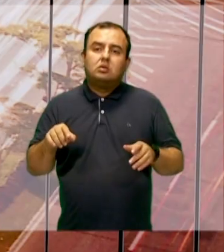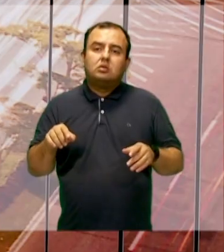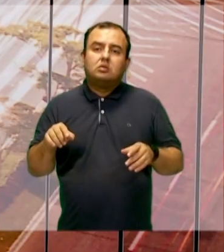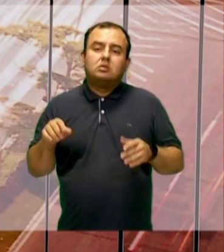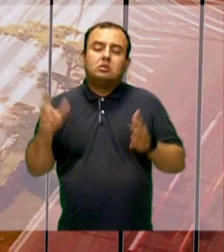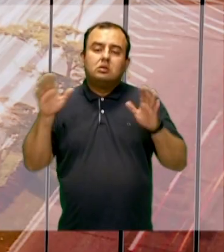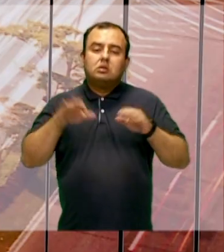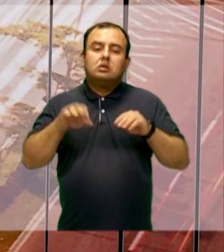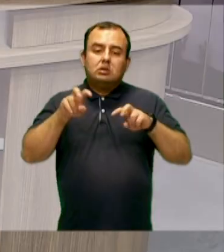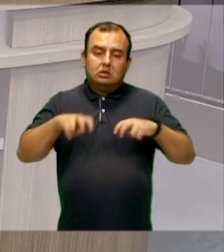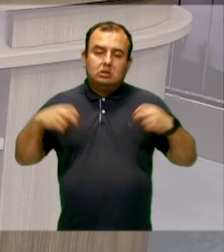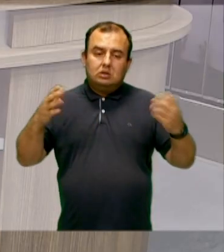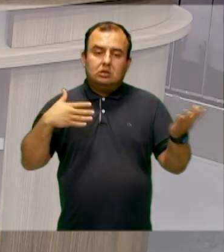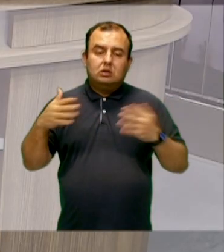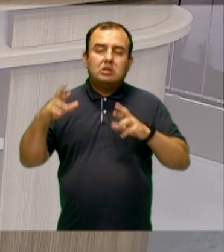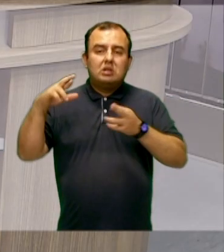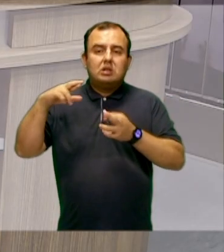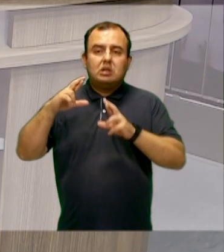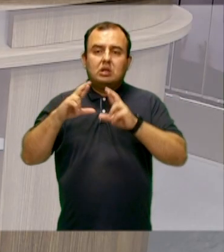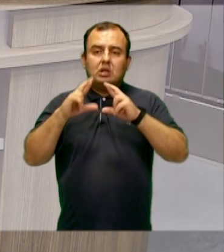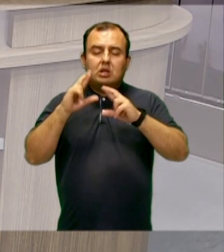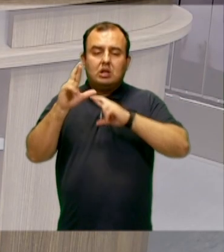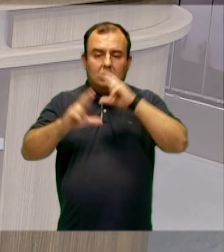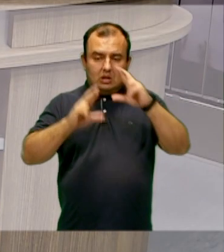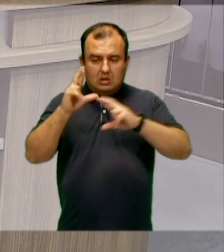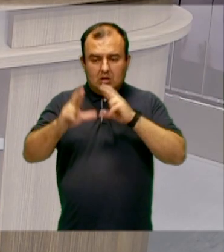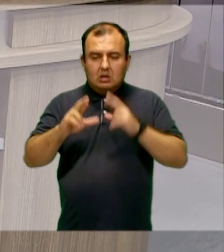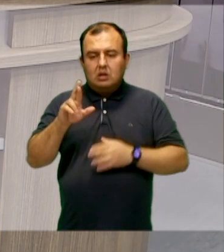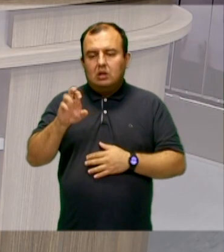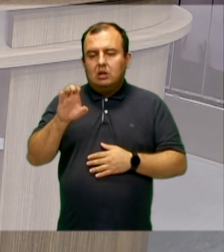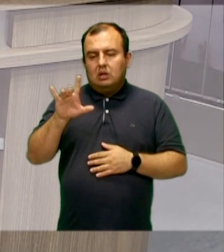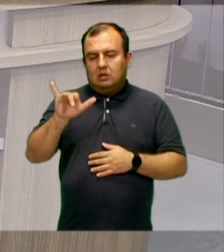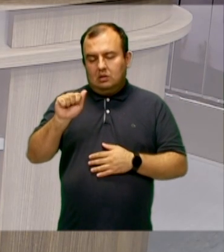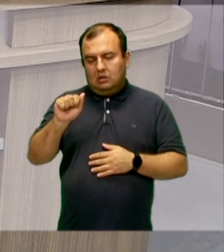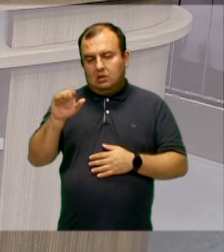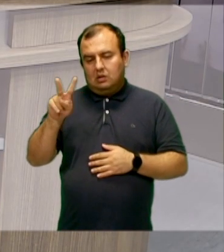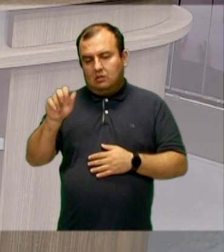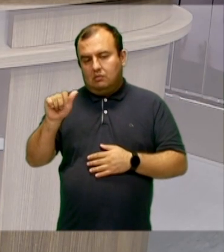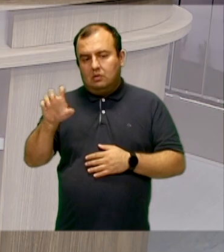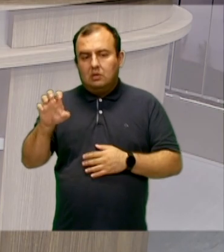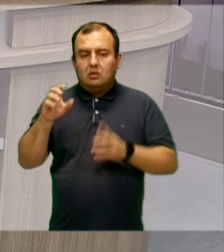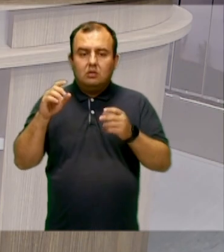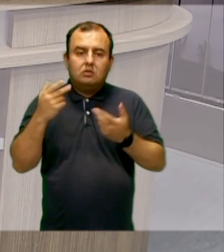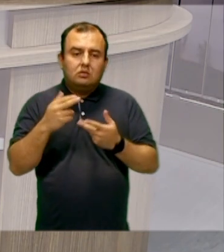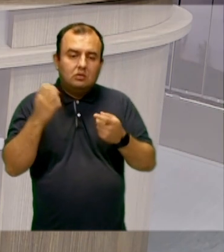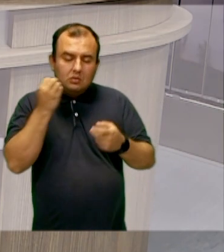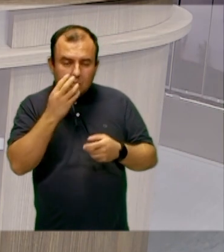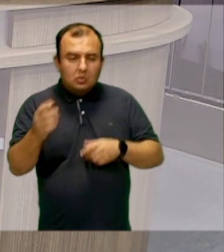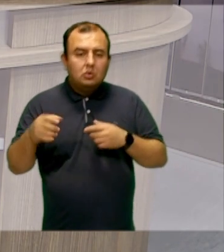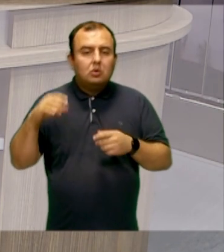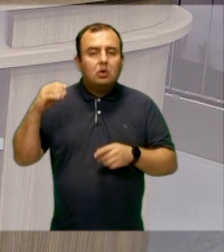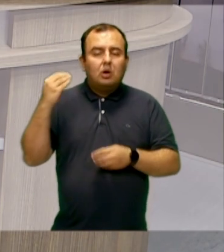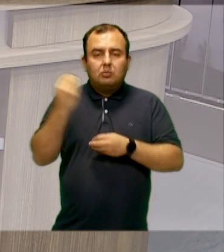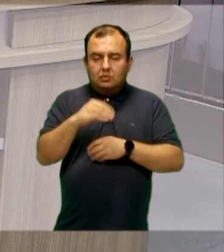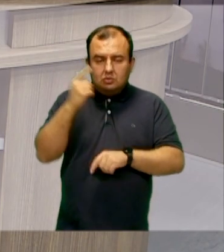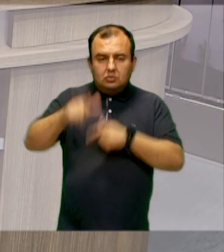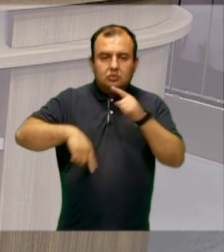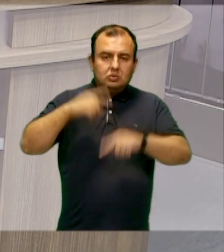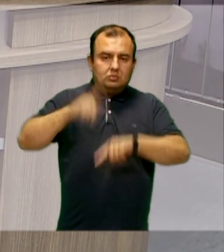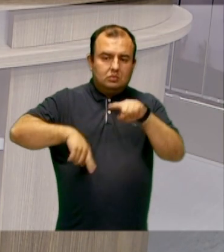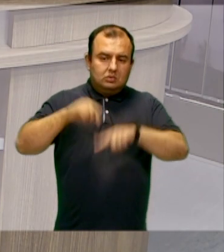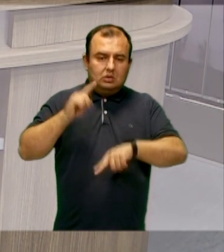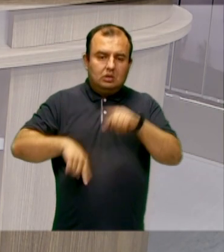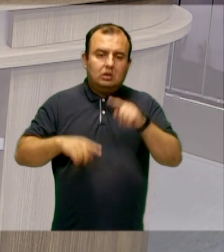pessoal da reciclagem, da Reciclavague, que faz um trabalho muito bom reaproveitando todo esse material,